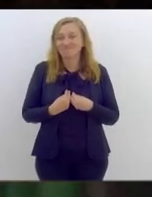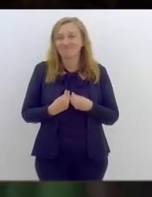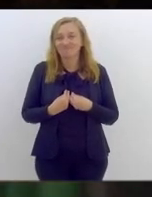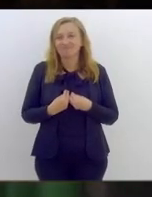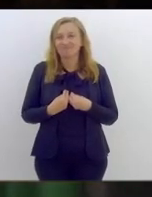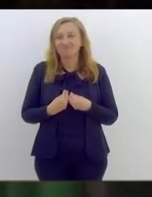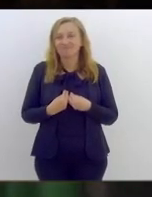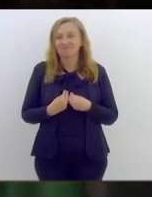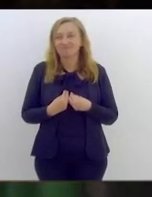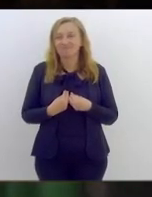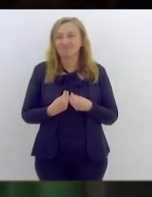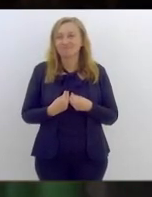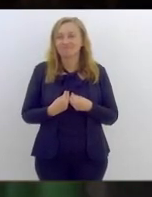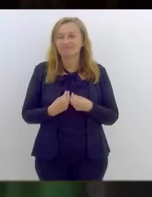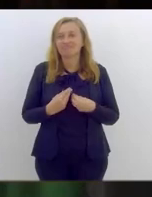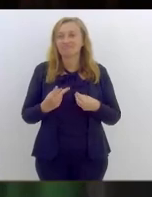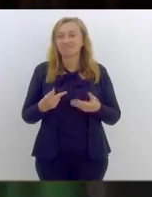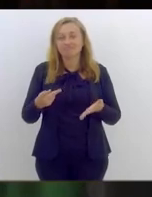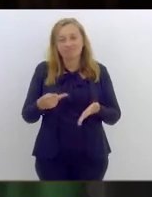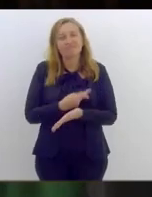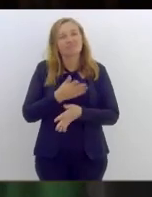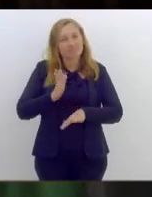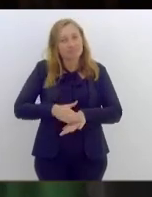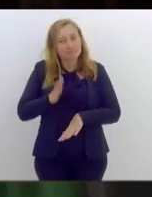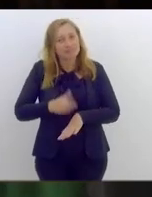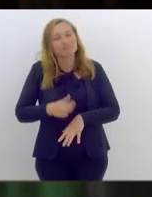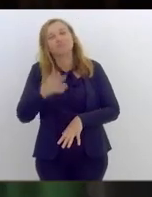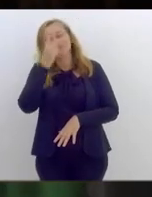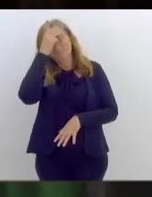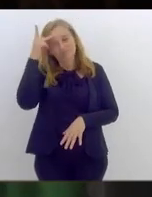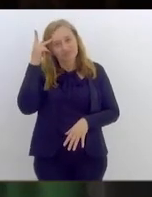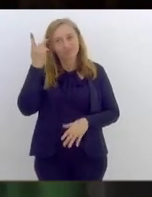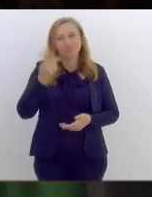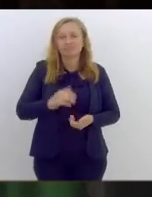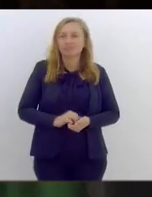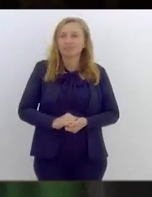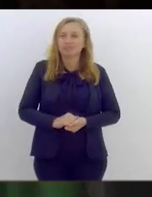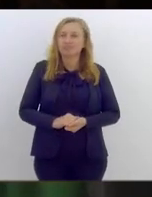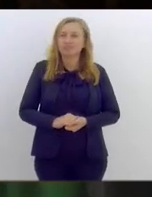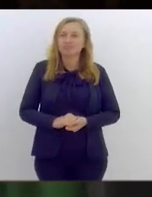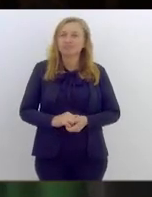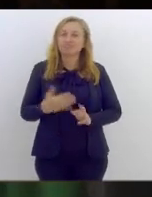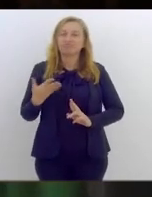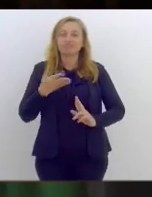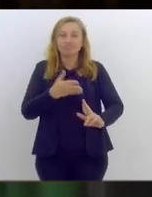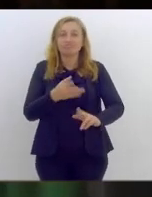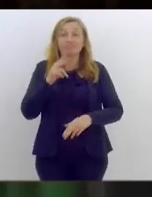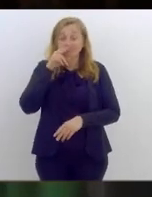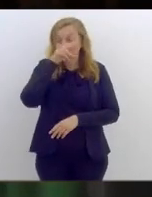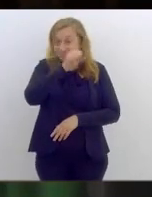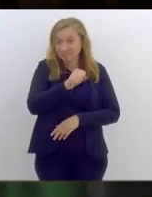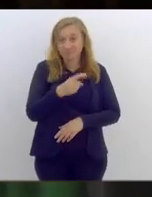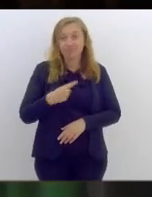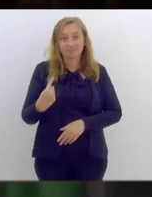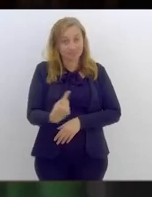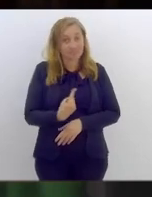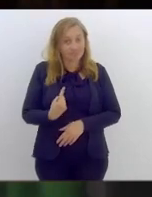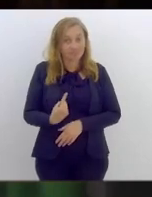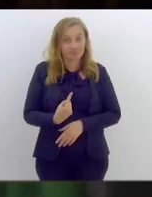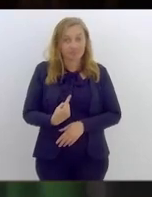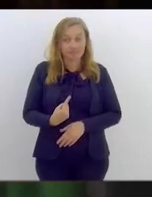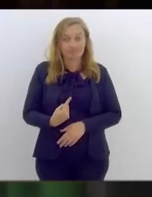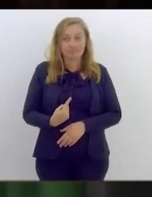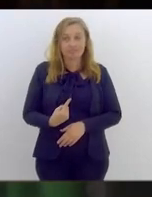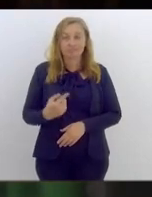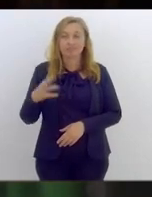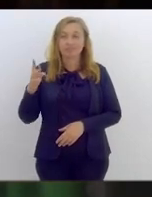que tivesse que acontecendo mais com pessoas que são referência muito forte para a gente. Eu sei que